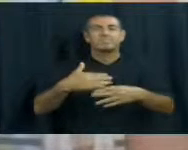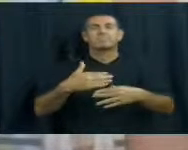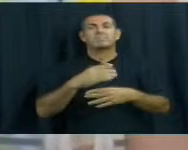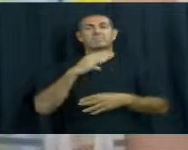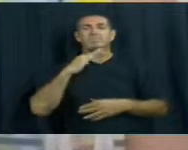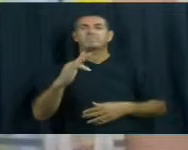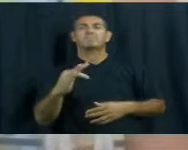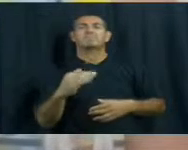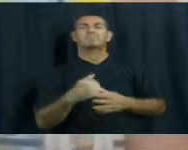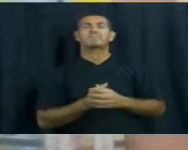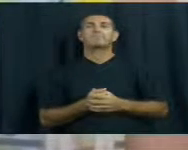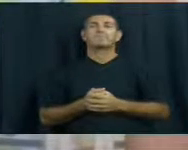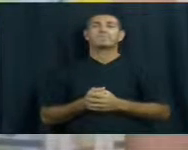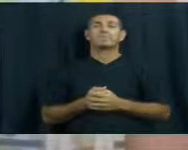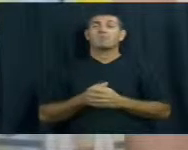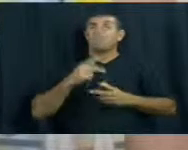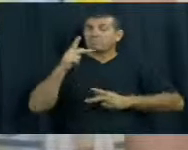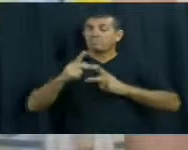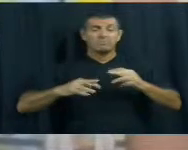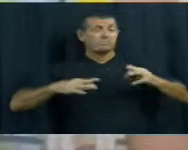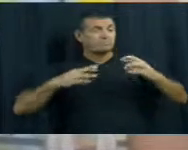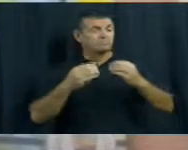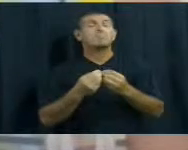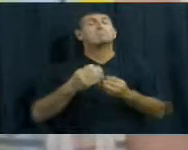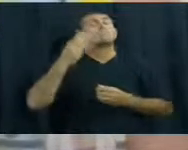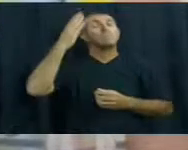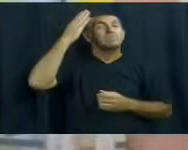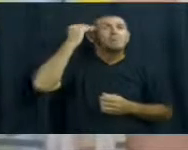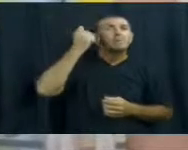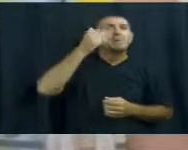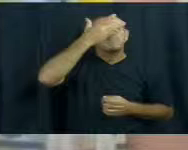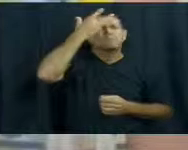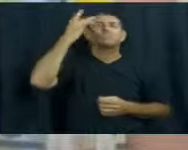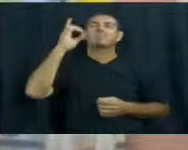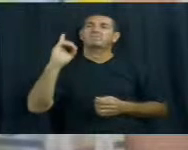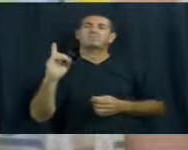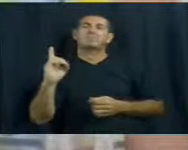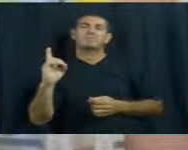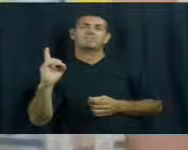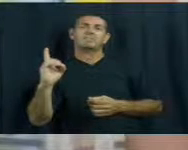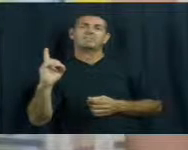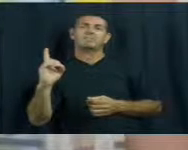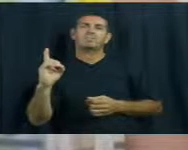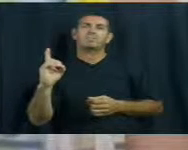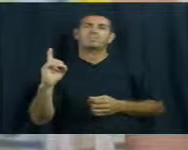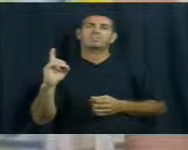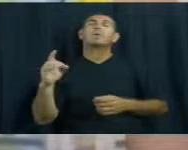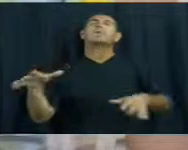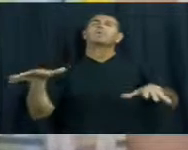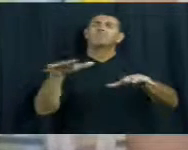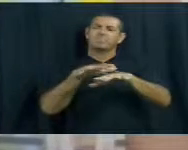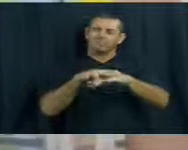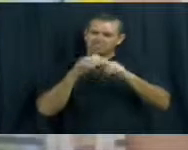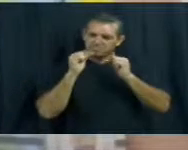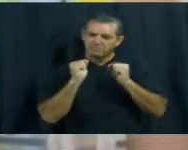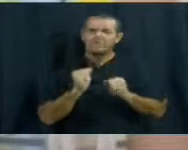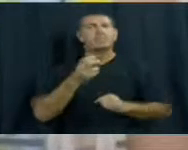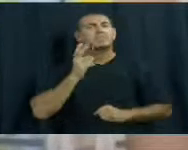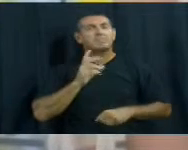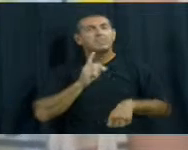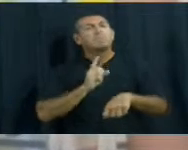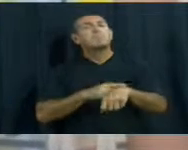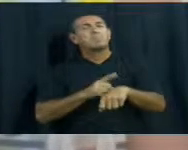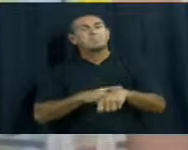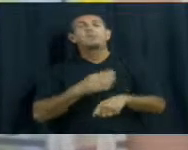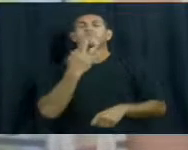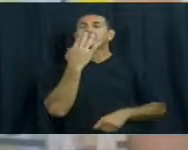e que a nossa população possa saber que pessoas com deficiência também podem ser incluídas em momentos como